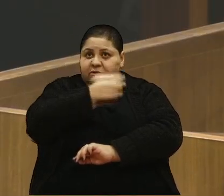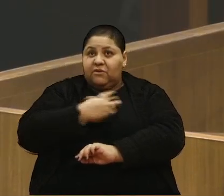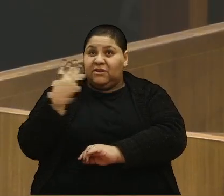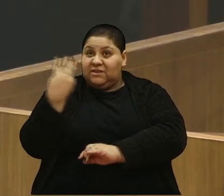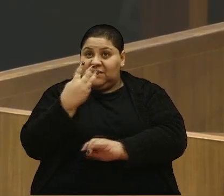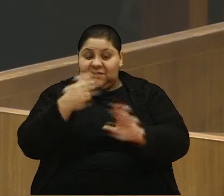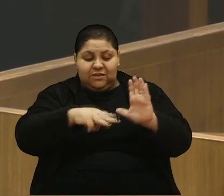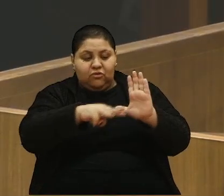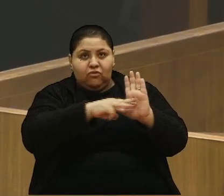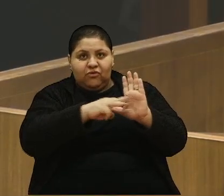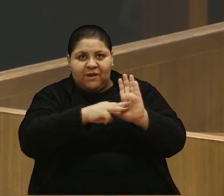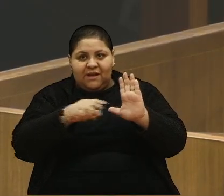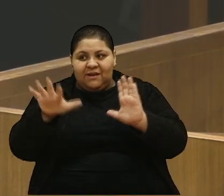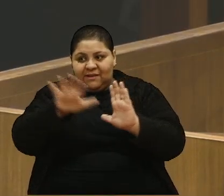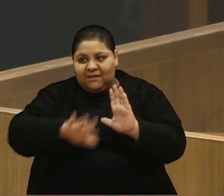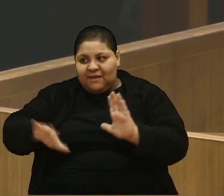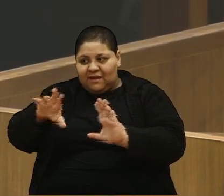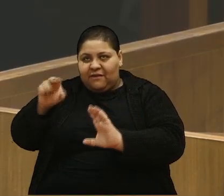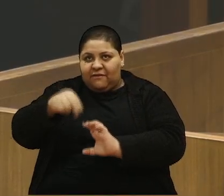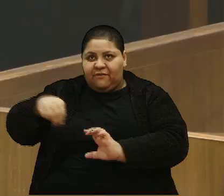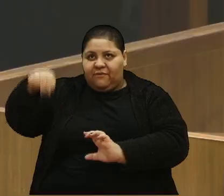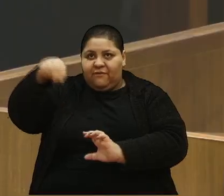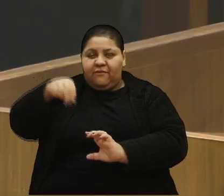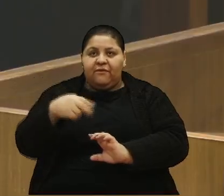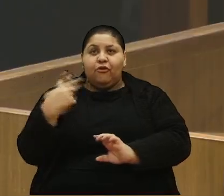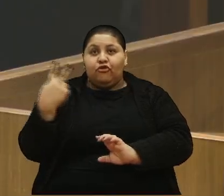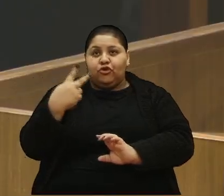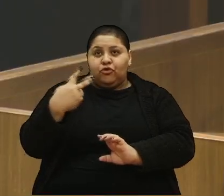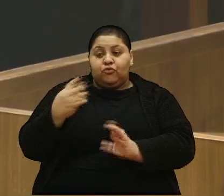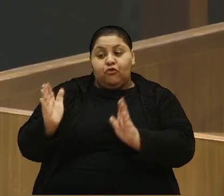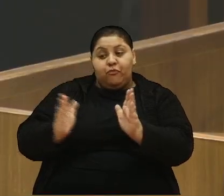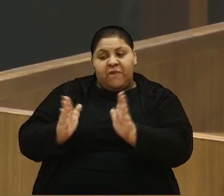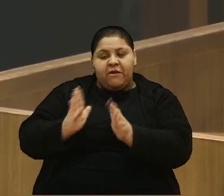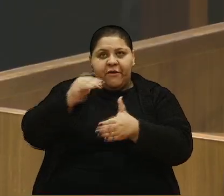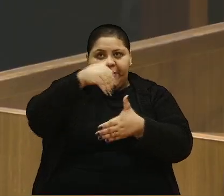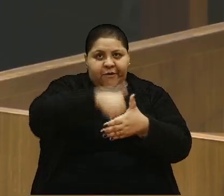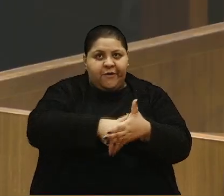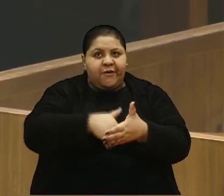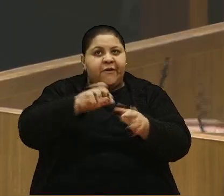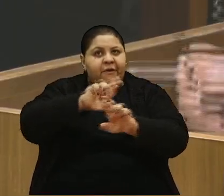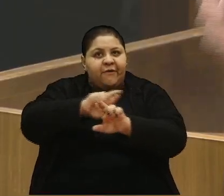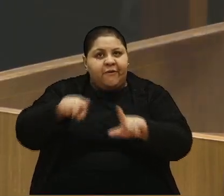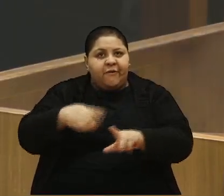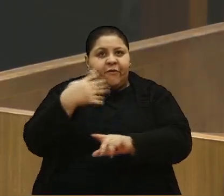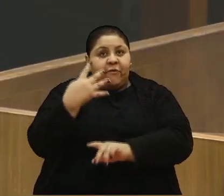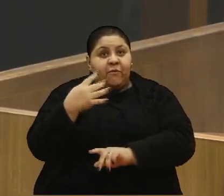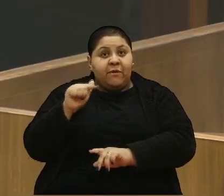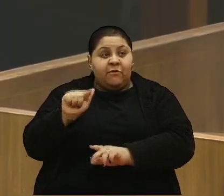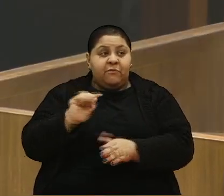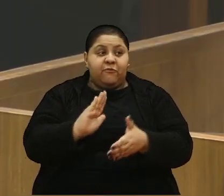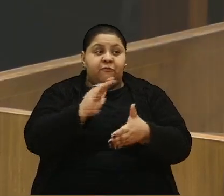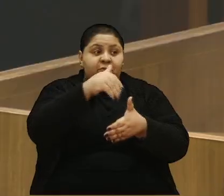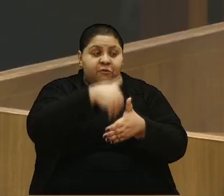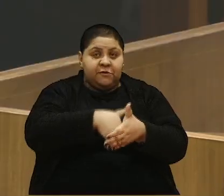na Zona Norte. Segundo turno, foi uma diferença de 4 mil votos.